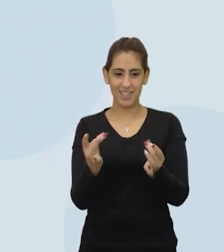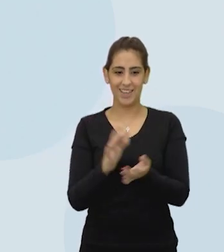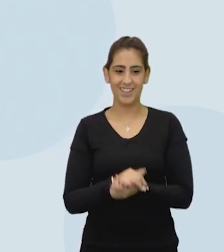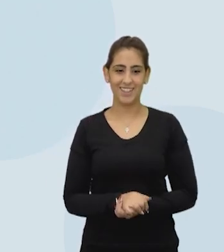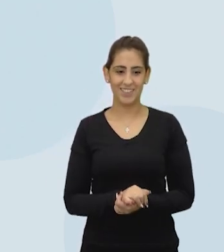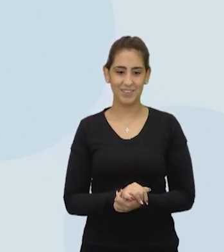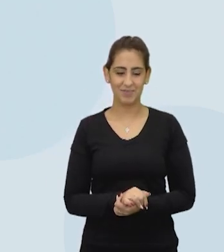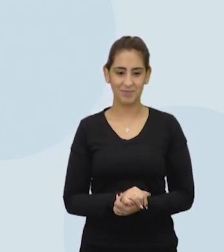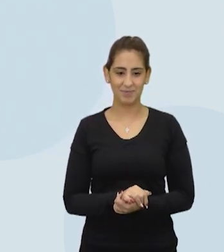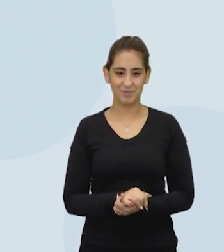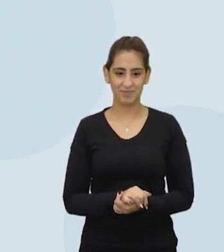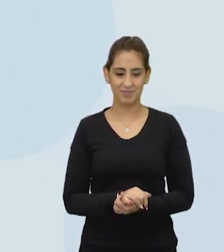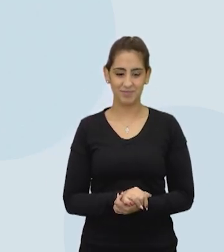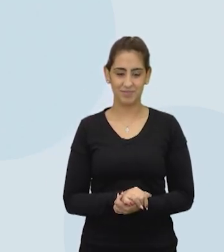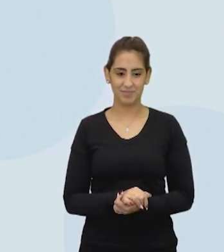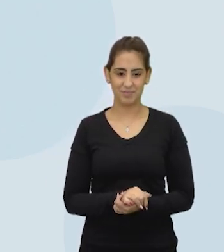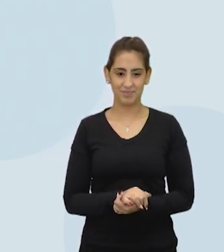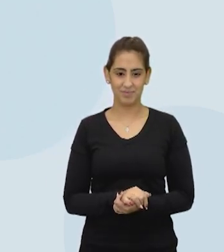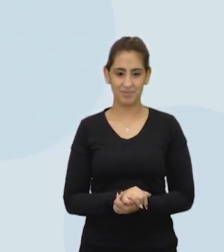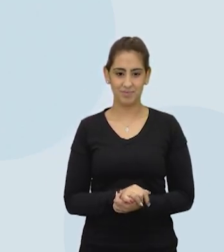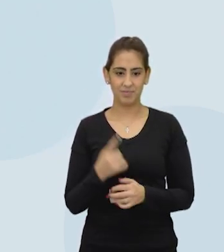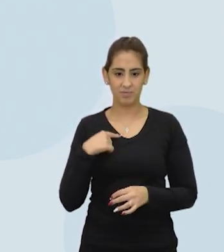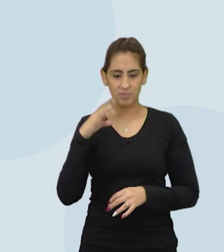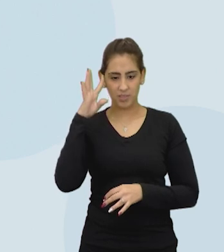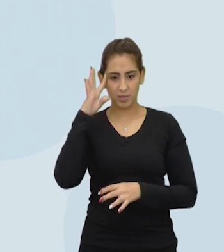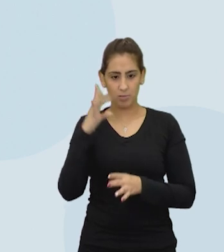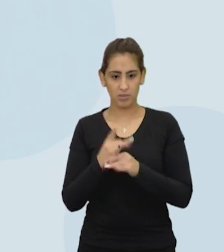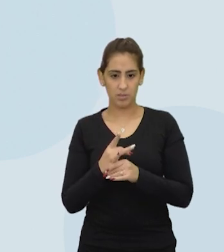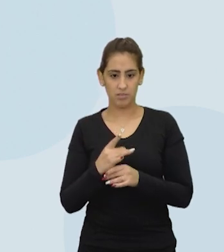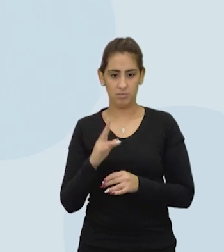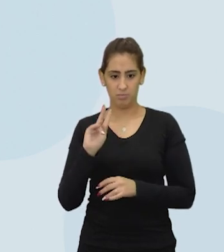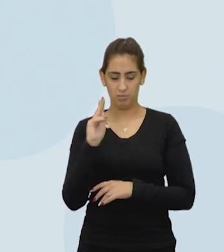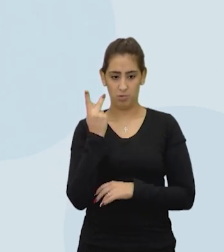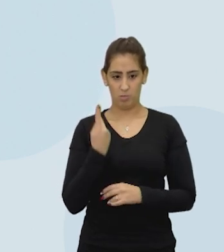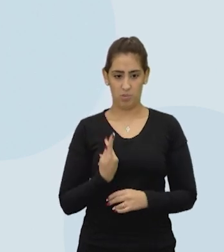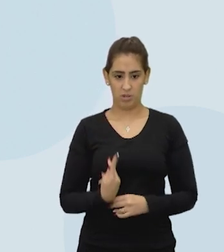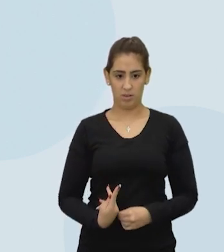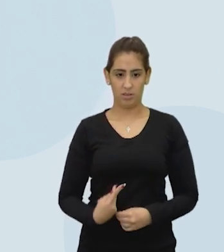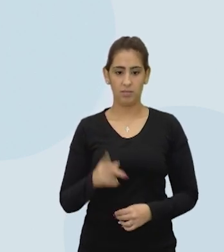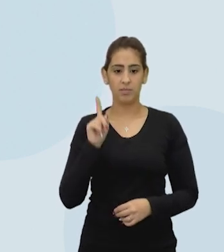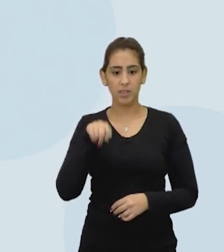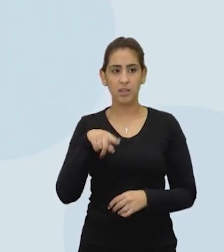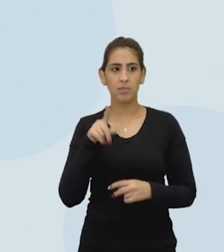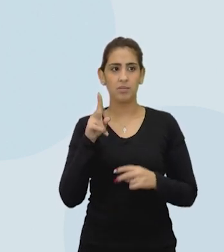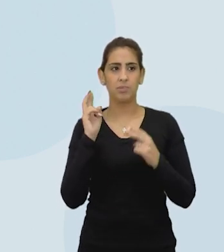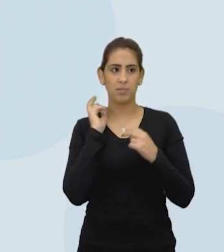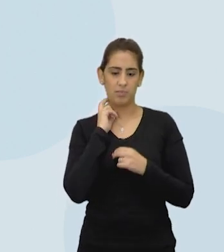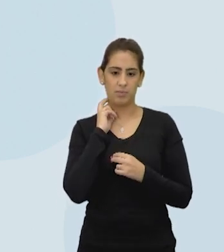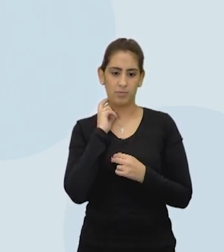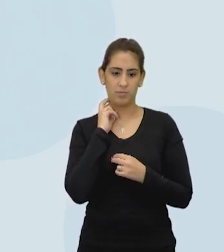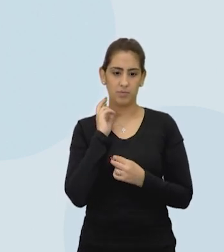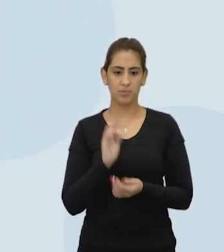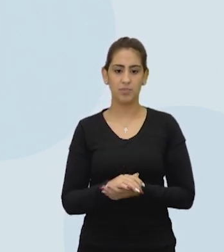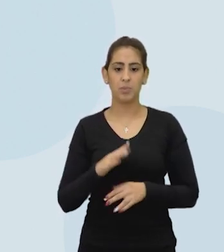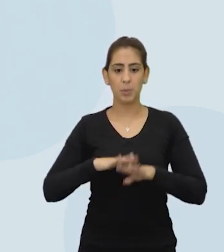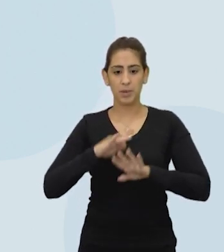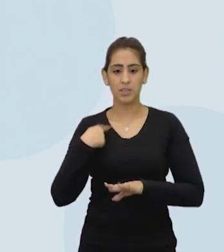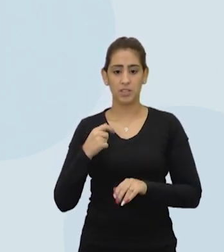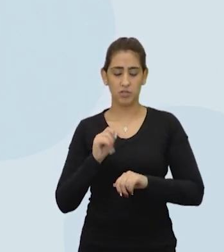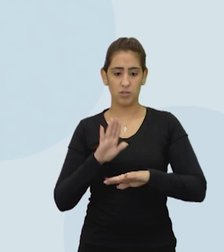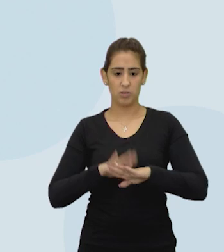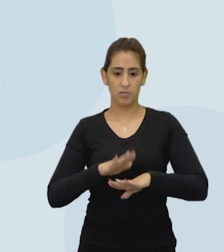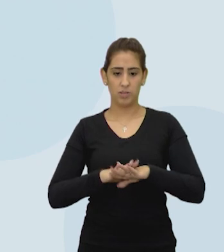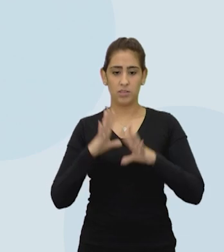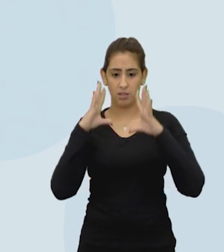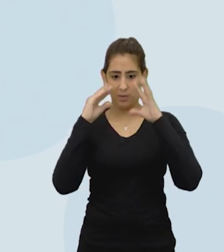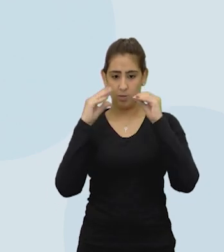frio parto? A consciência humana é este morcego. Por mais que a gente faça